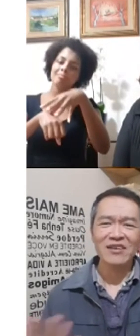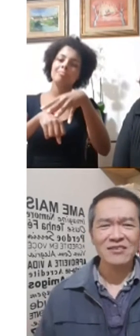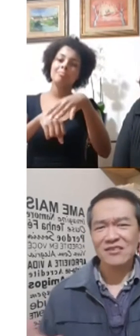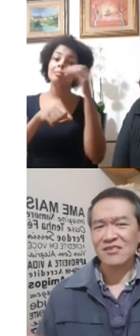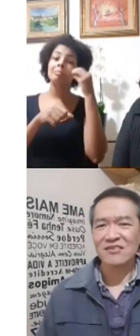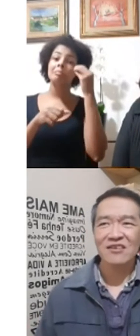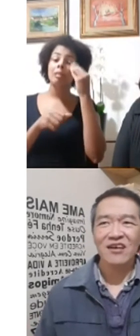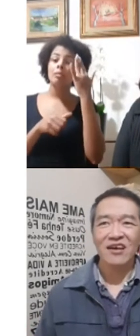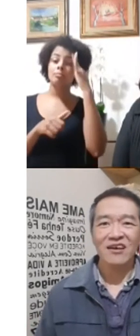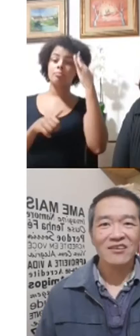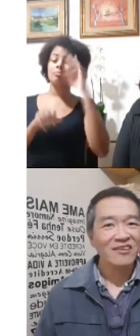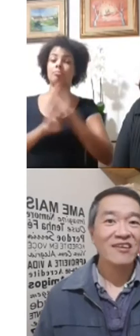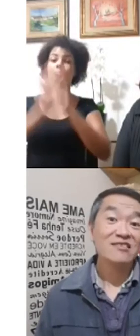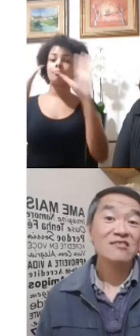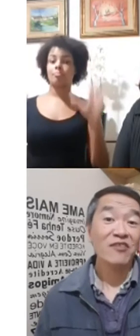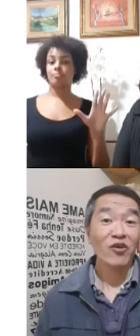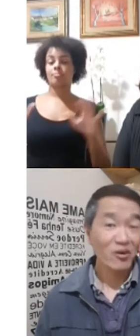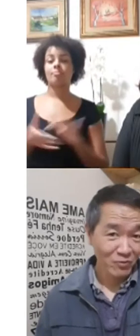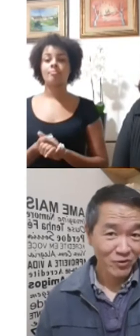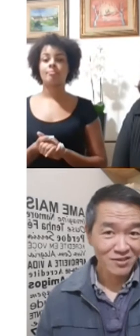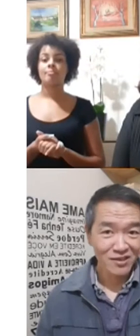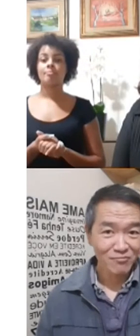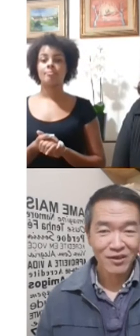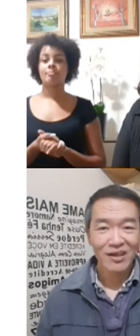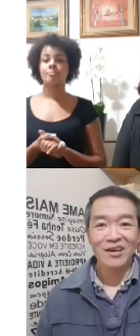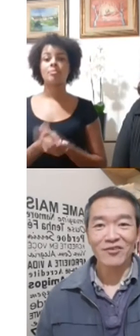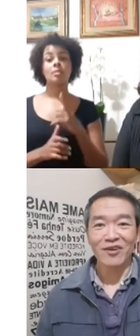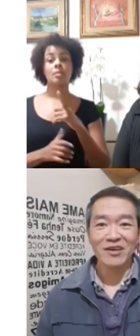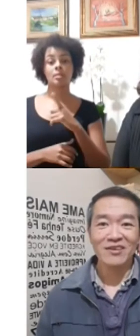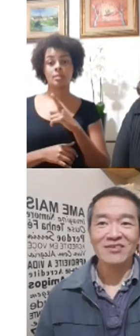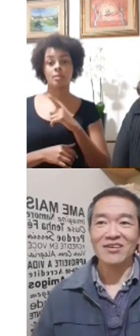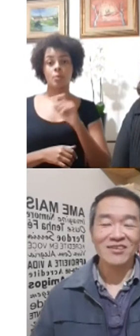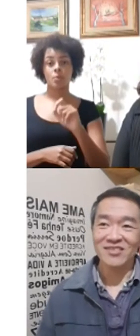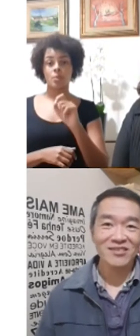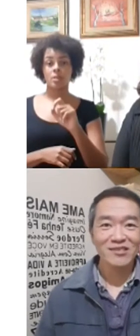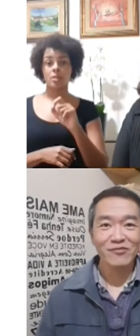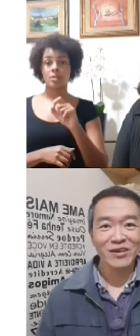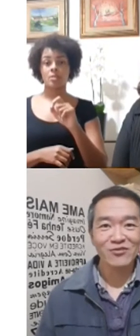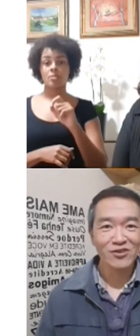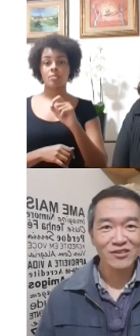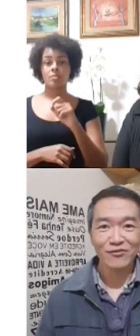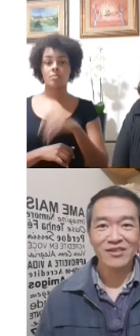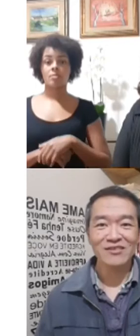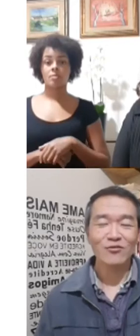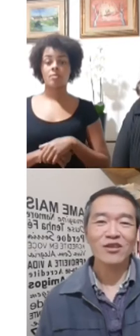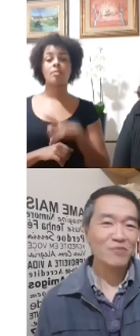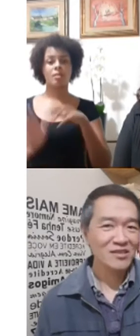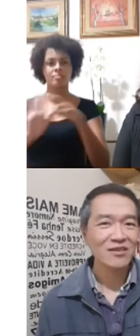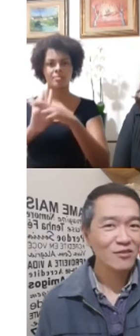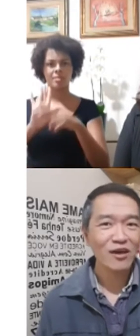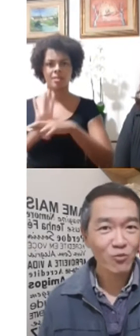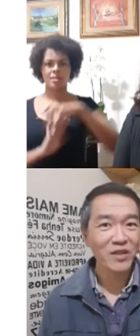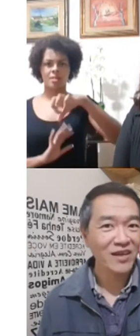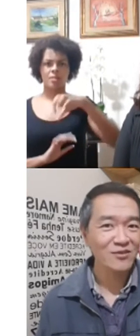melhor. Às vezes, existe a norma, por exemplo, a norma de edificações, a 9050,